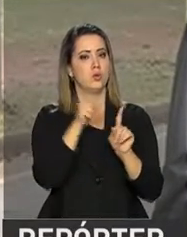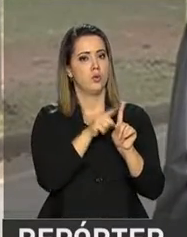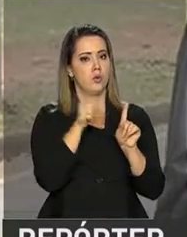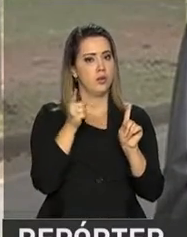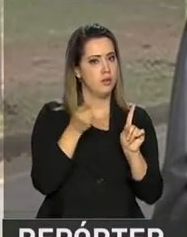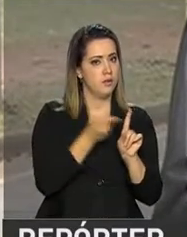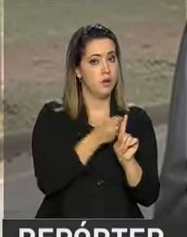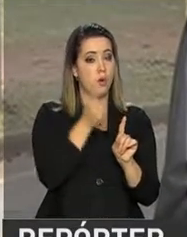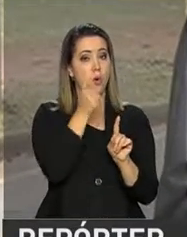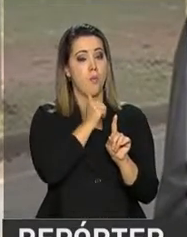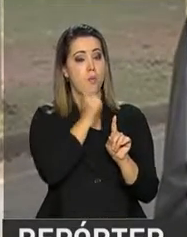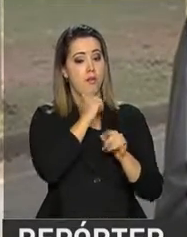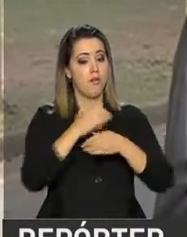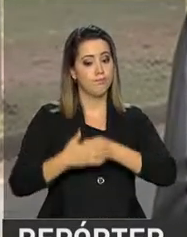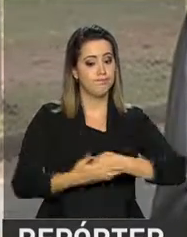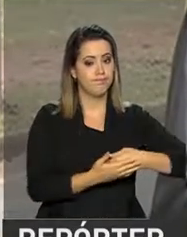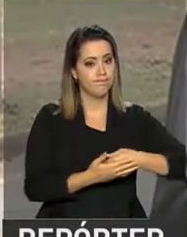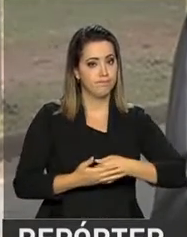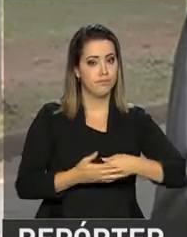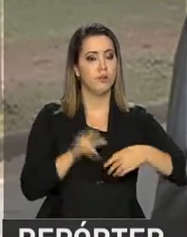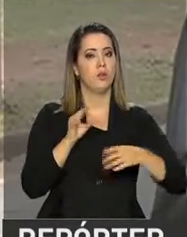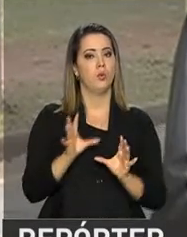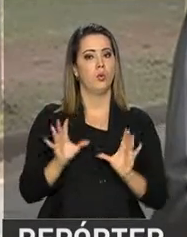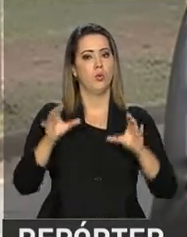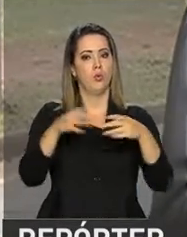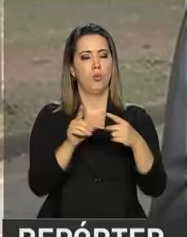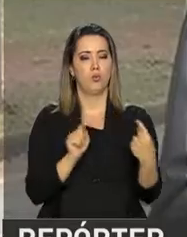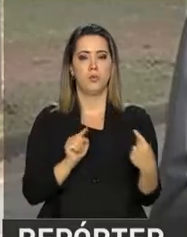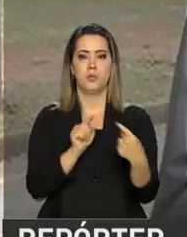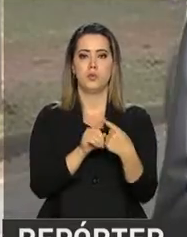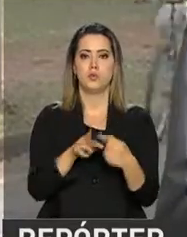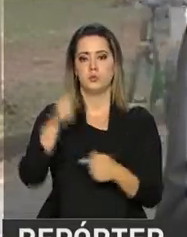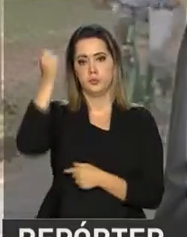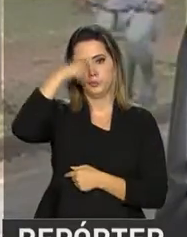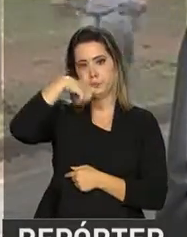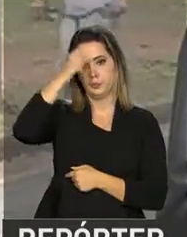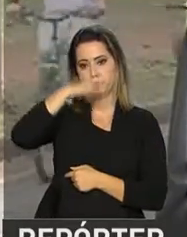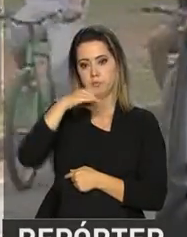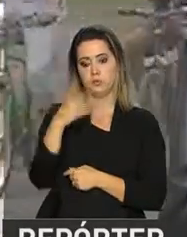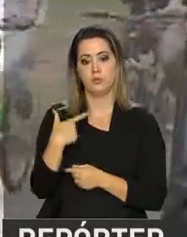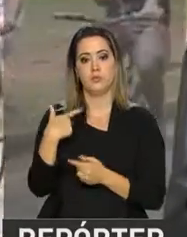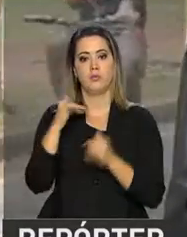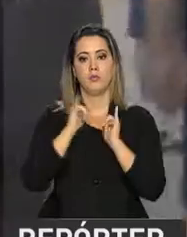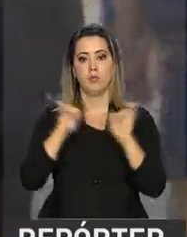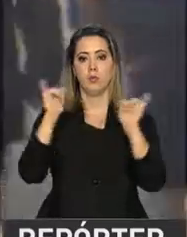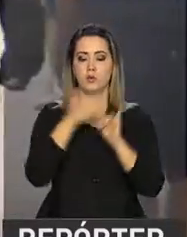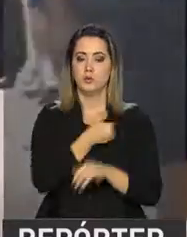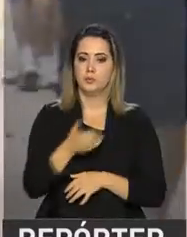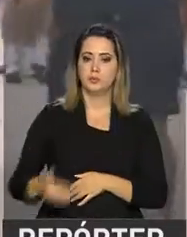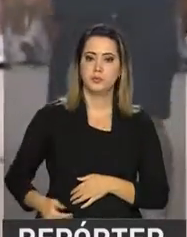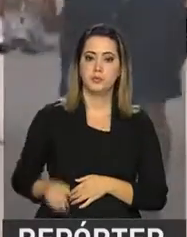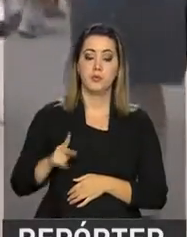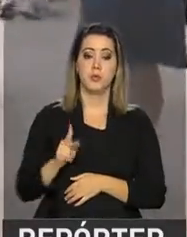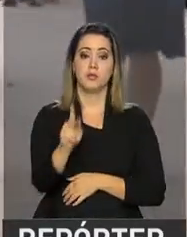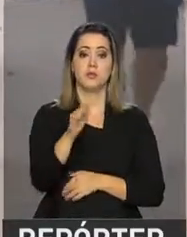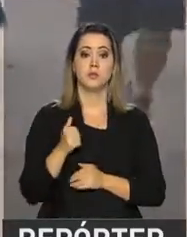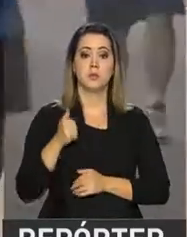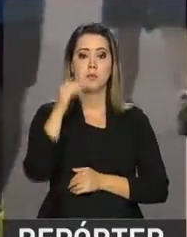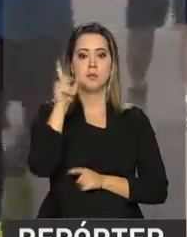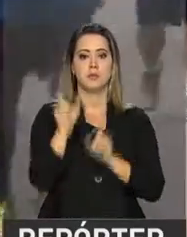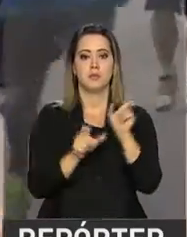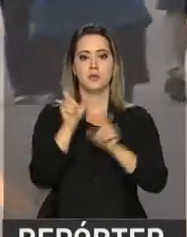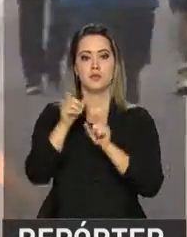a menos de 45 dias fazem parte do público alvo da campanha realizada pelo governo e cada vez mais brasileiros